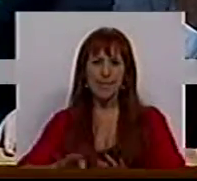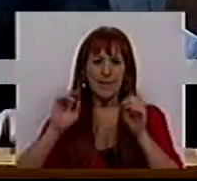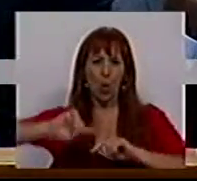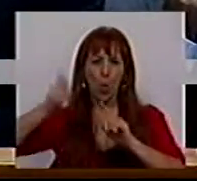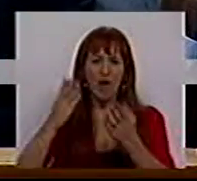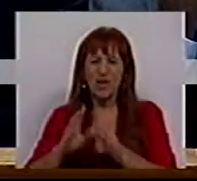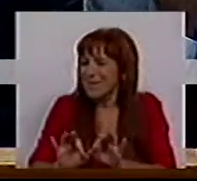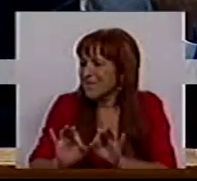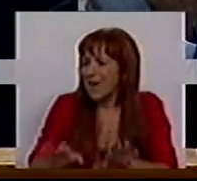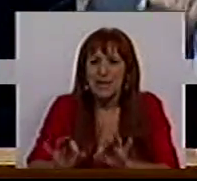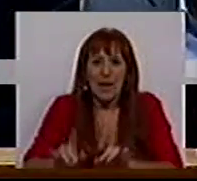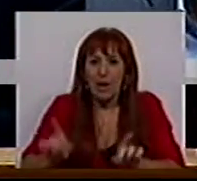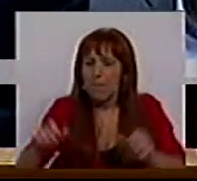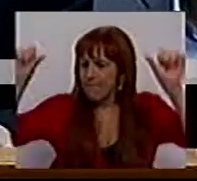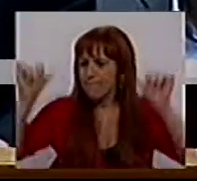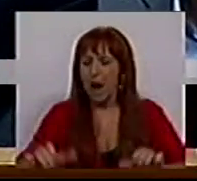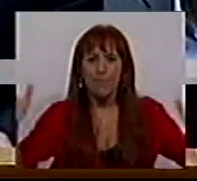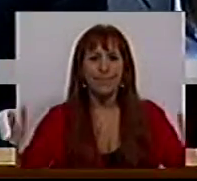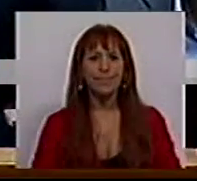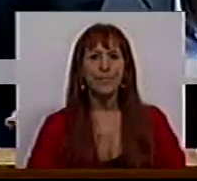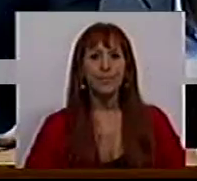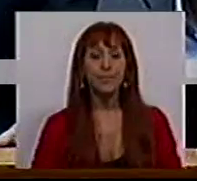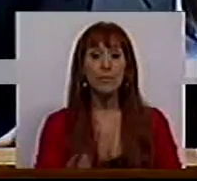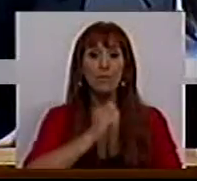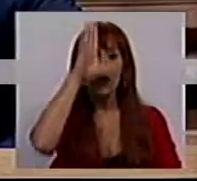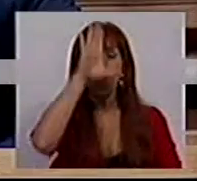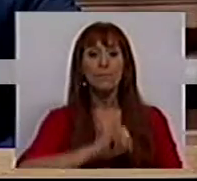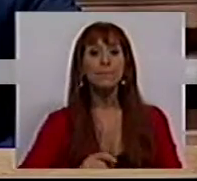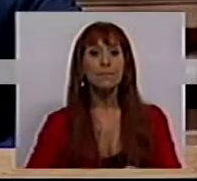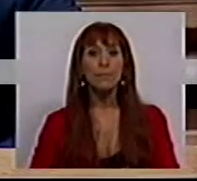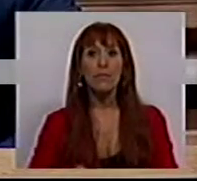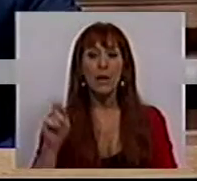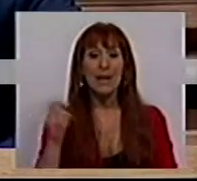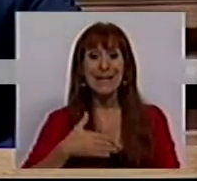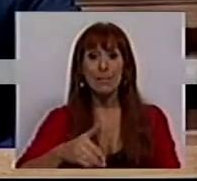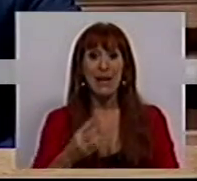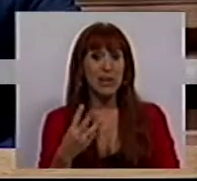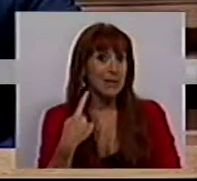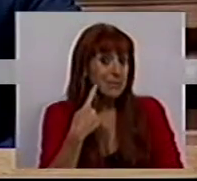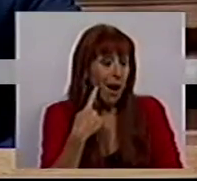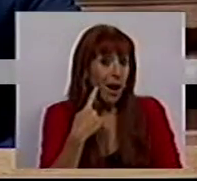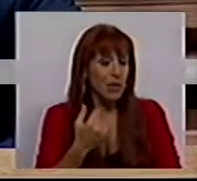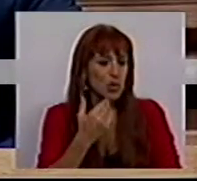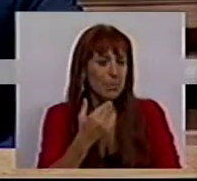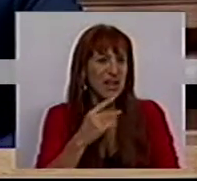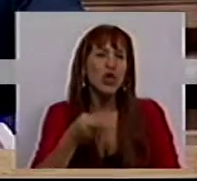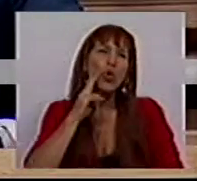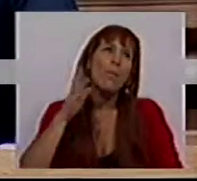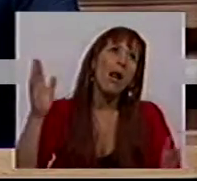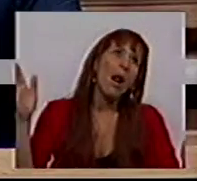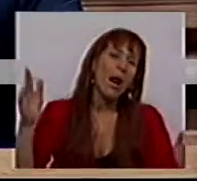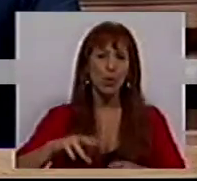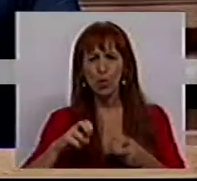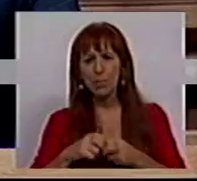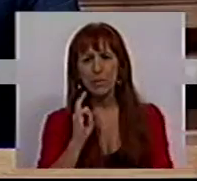ano letivo que tenha começado tão mal. E, Sr. Primeiro-Ministro, 3 semanas depois dos pedidos de desculpa,